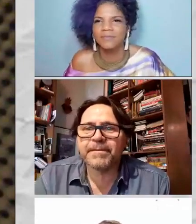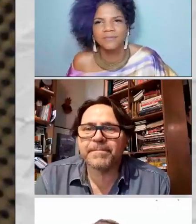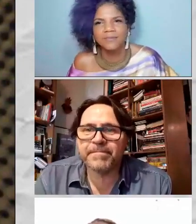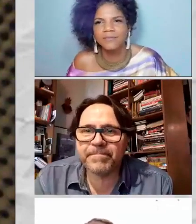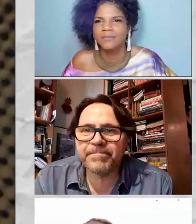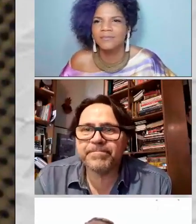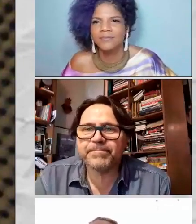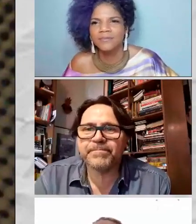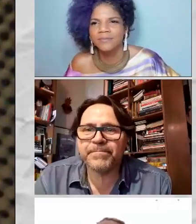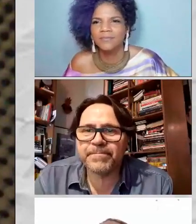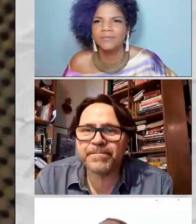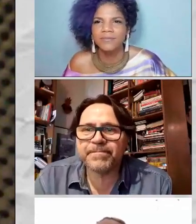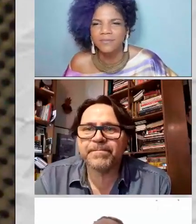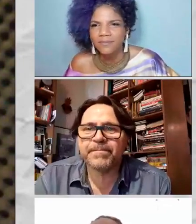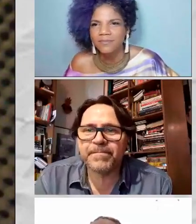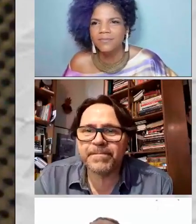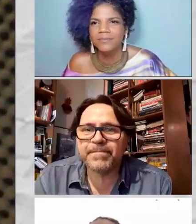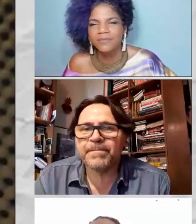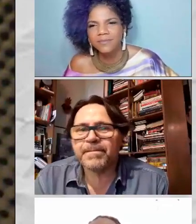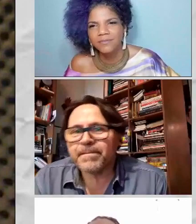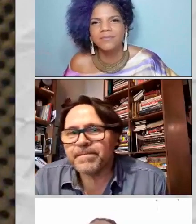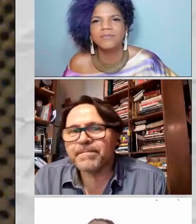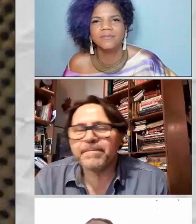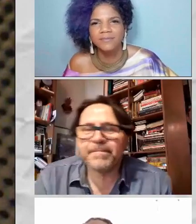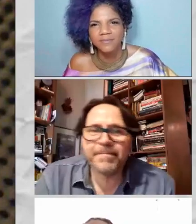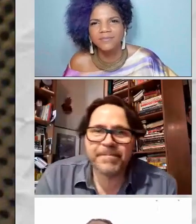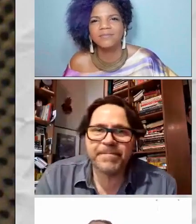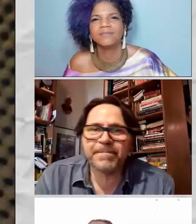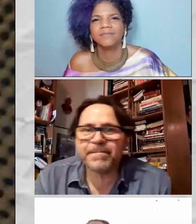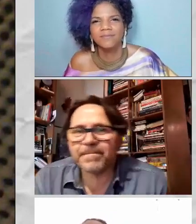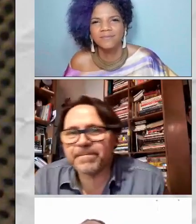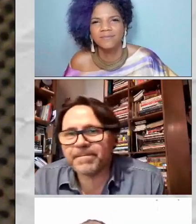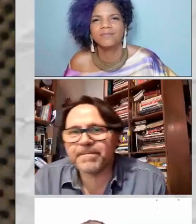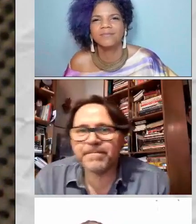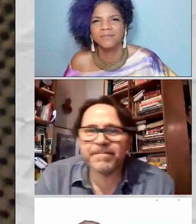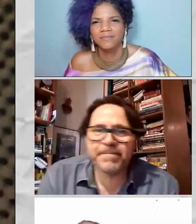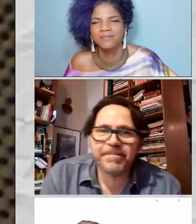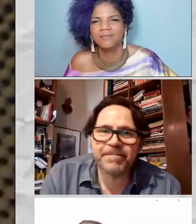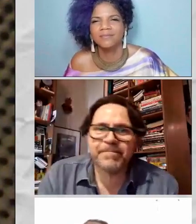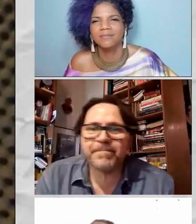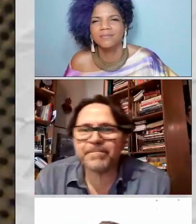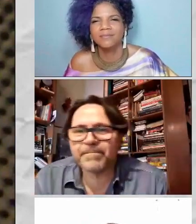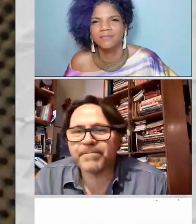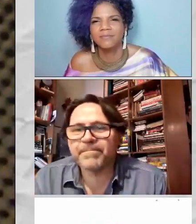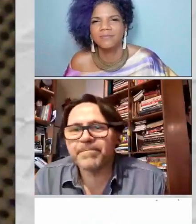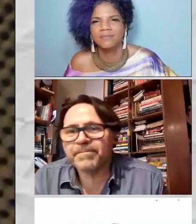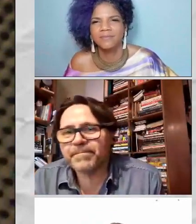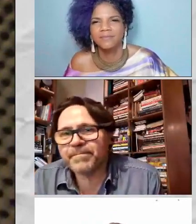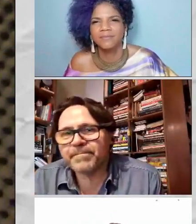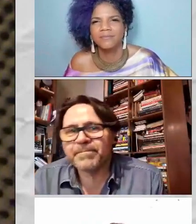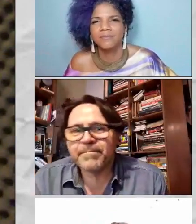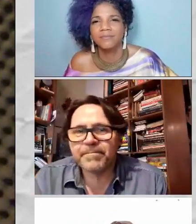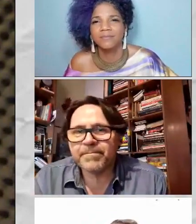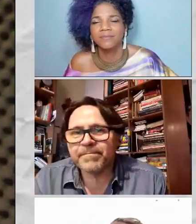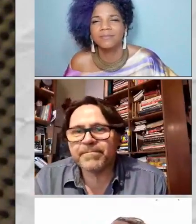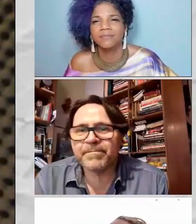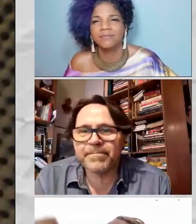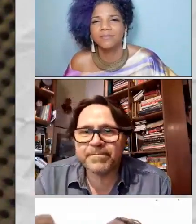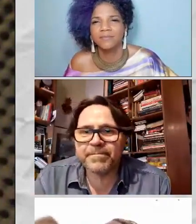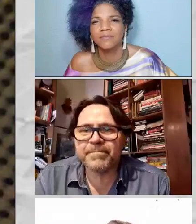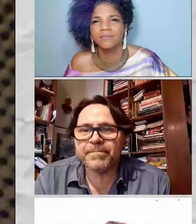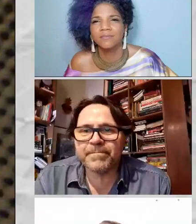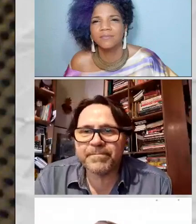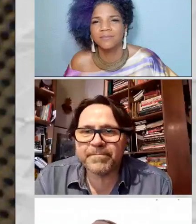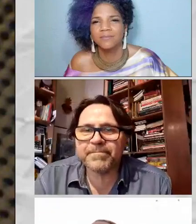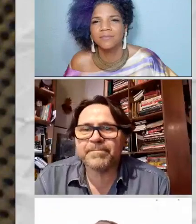e que me faz ser teu irmão. E a lição do meu